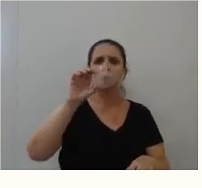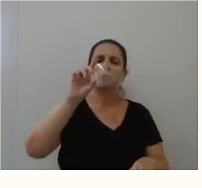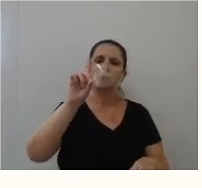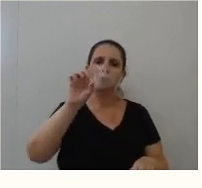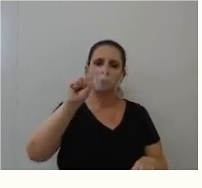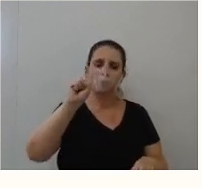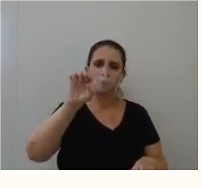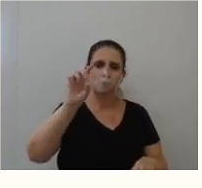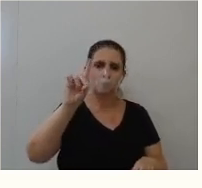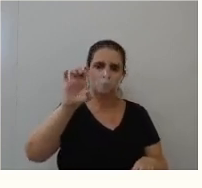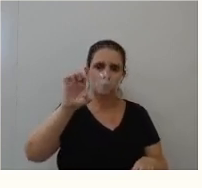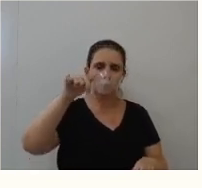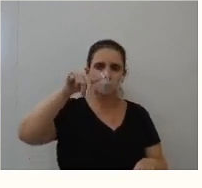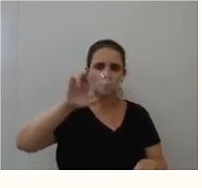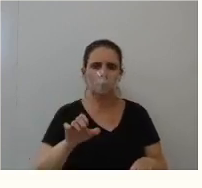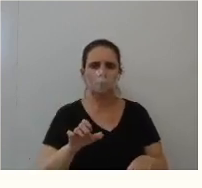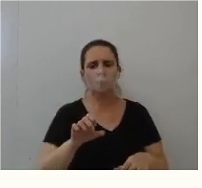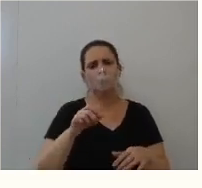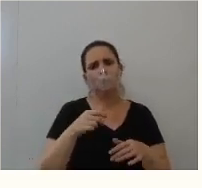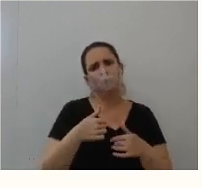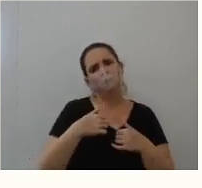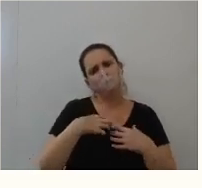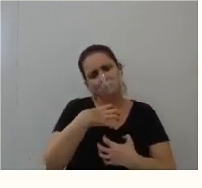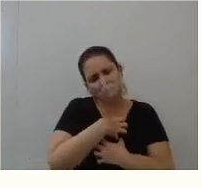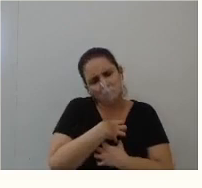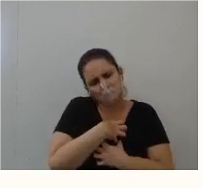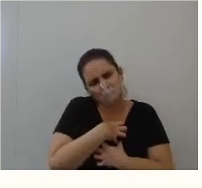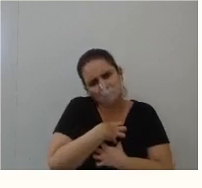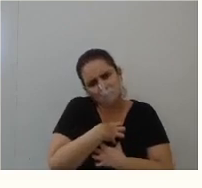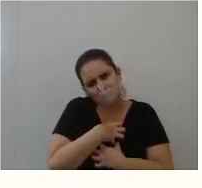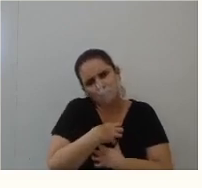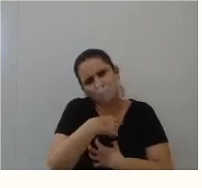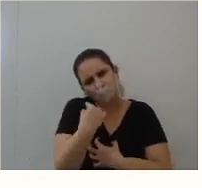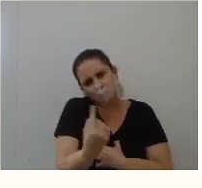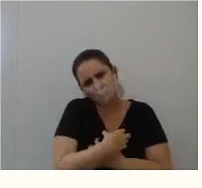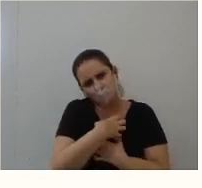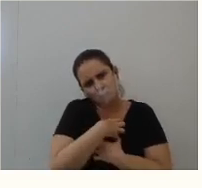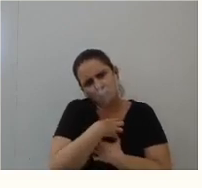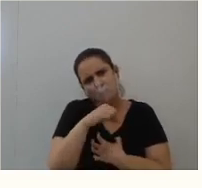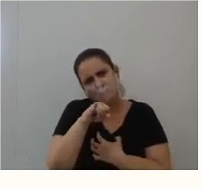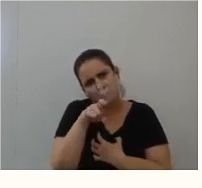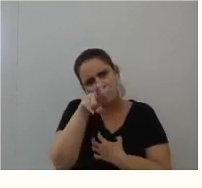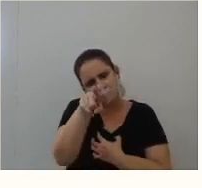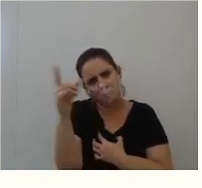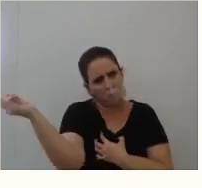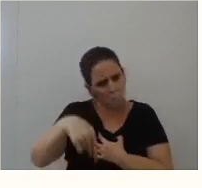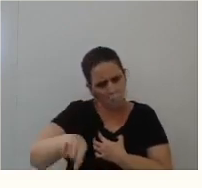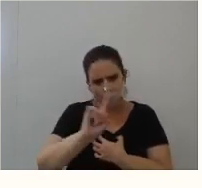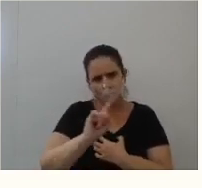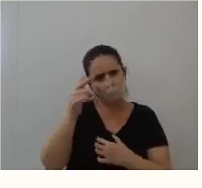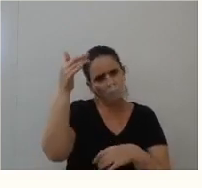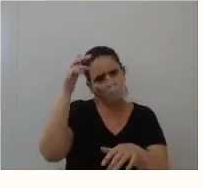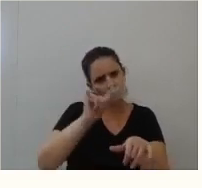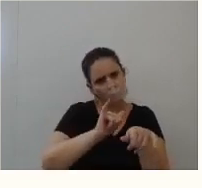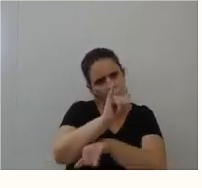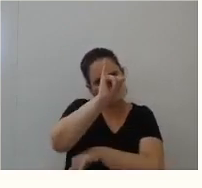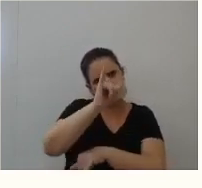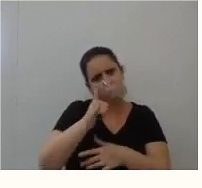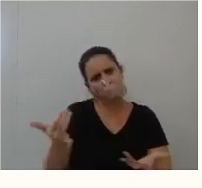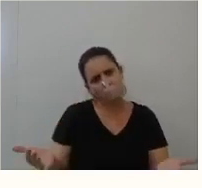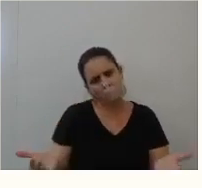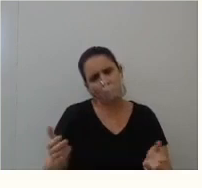né? Então, olha lá. Ficaremos sentidos se você não vier. Eu posso muito bem mudar pelo caso,